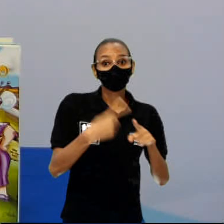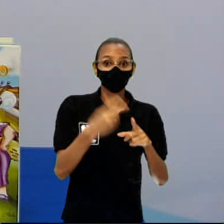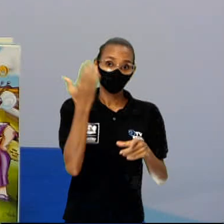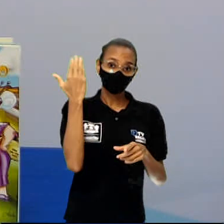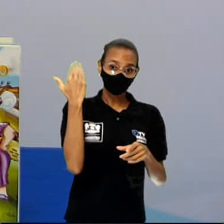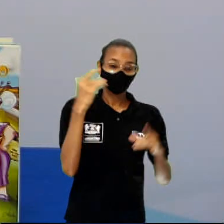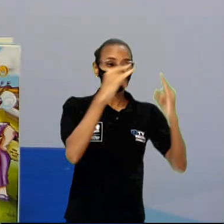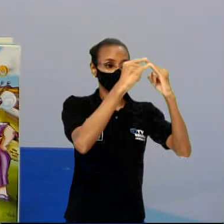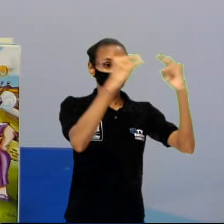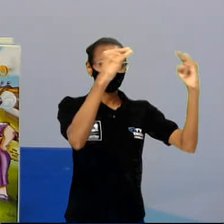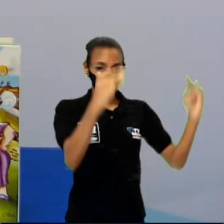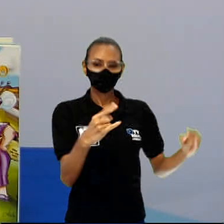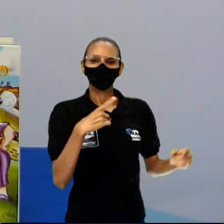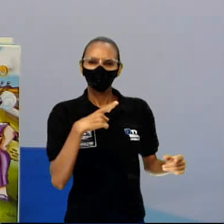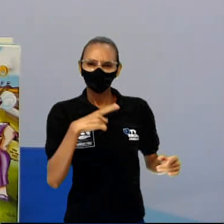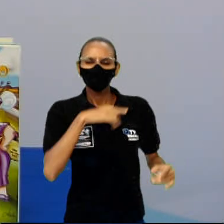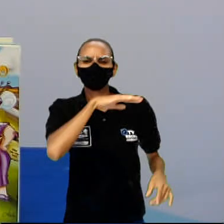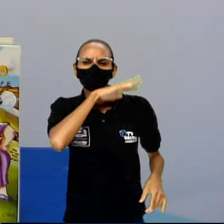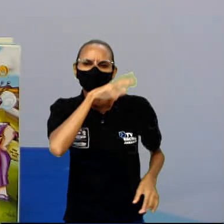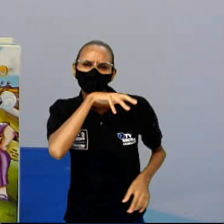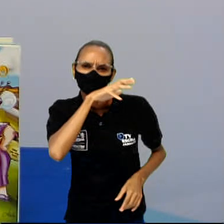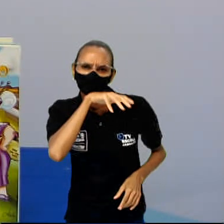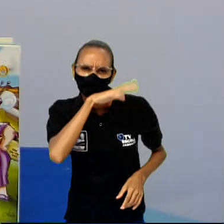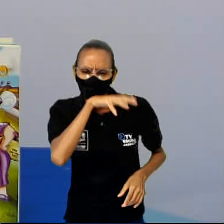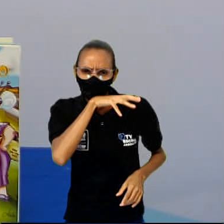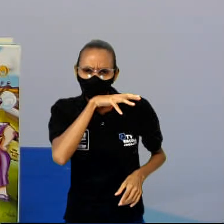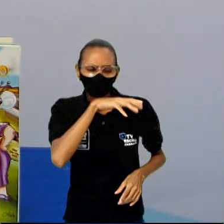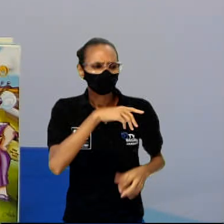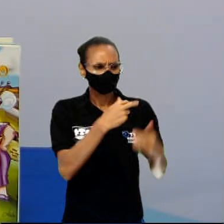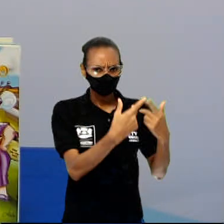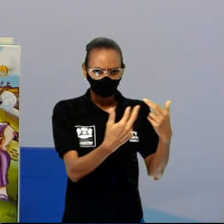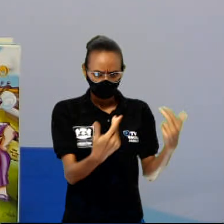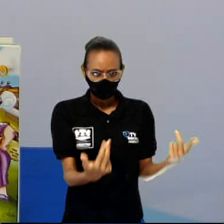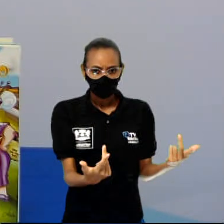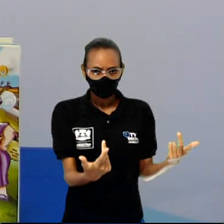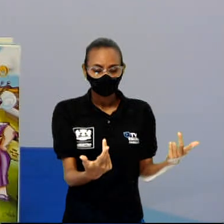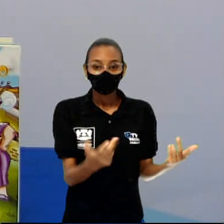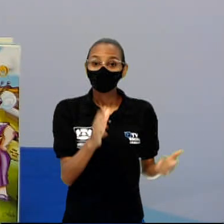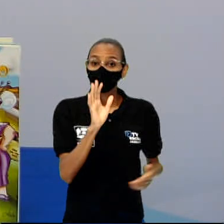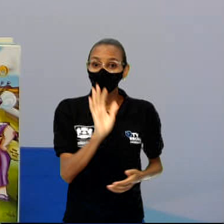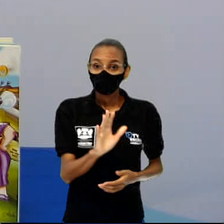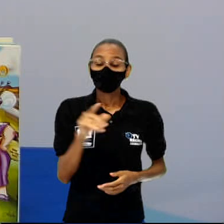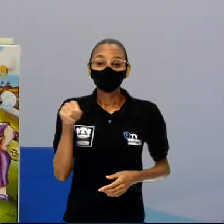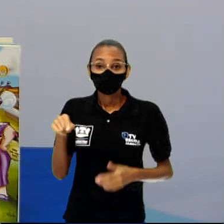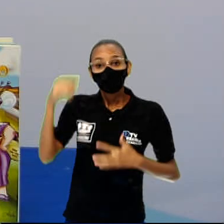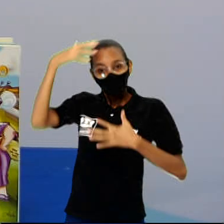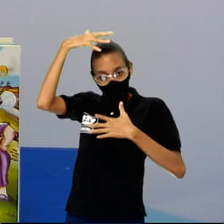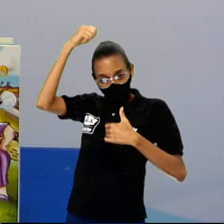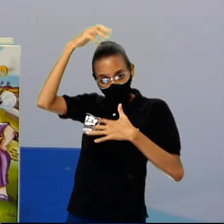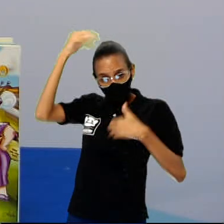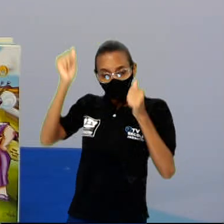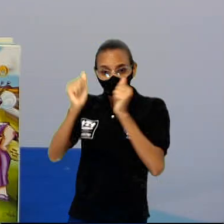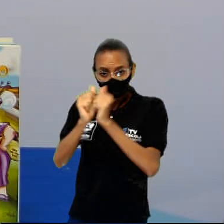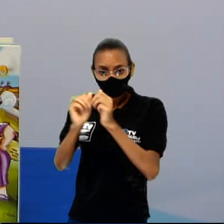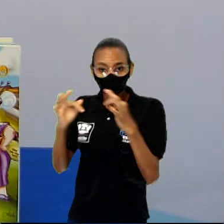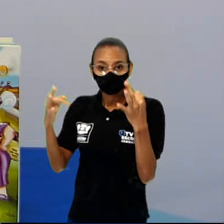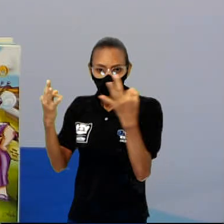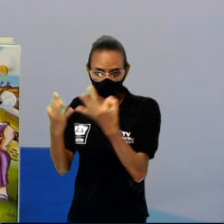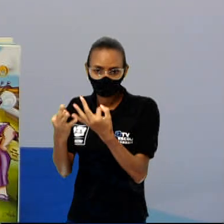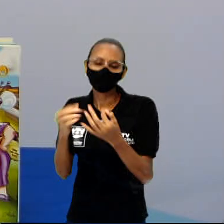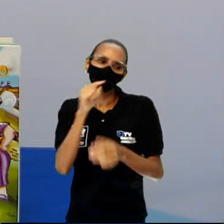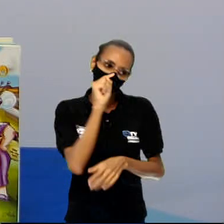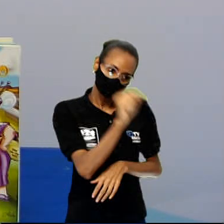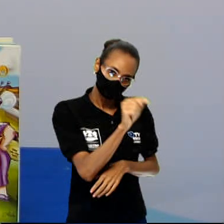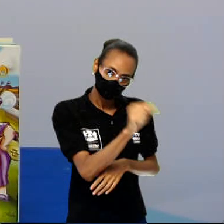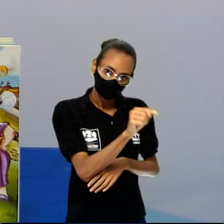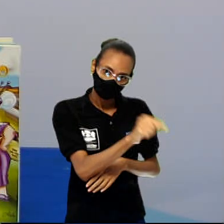E alguns circos exploravam bastante os animais. Pois bem, Cachita, sua mamãe e outros animais estavam no circo, que estava